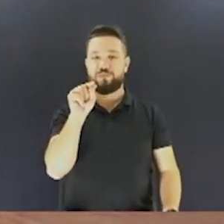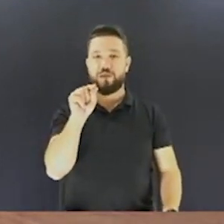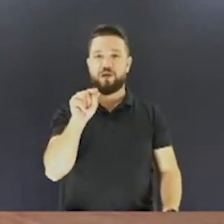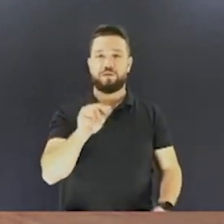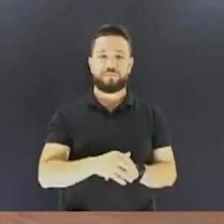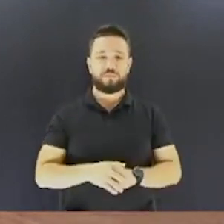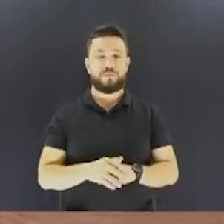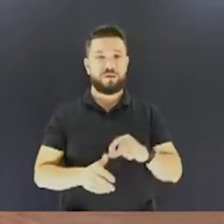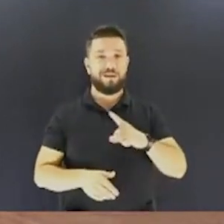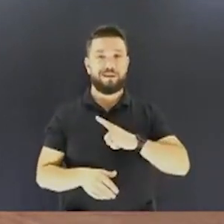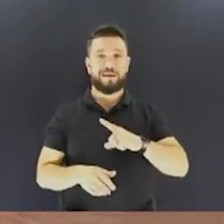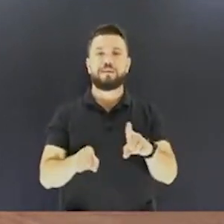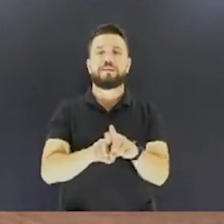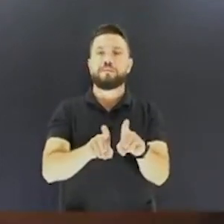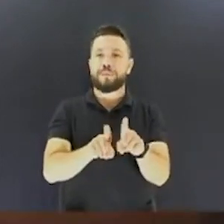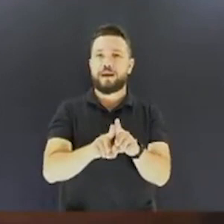Ezequias Barros. Obrigado.